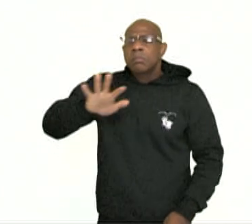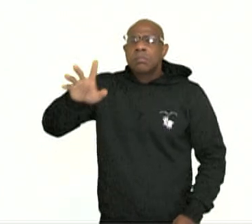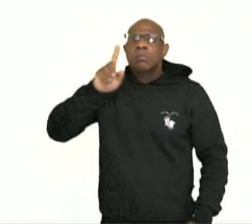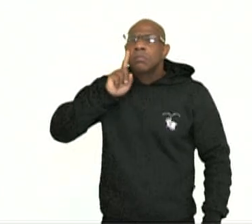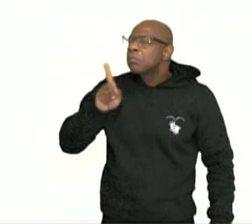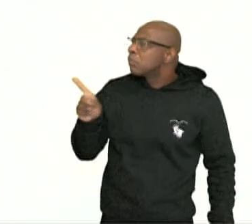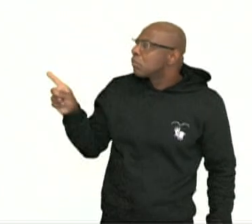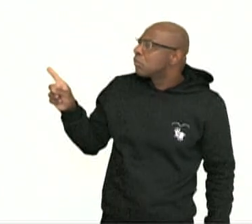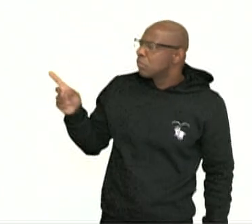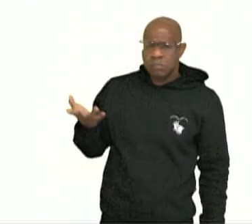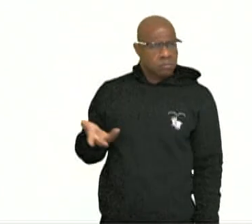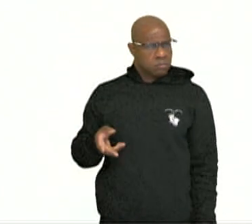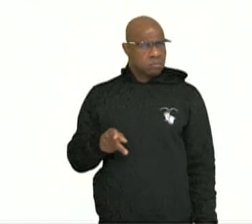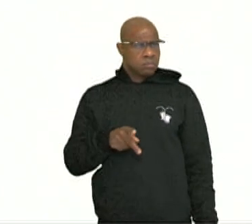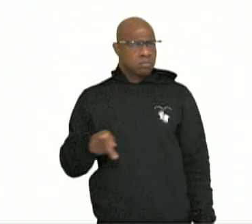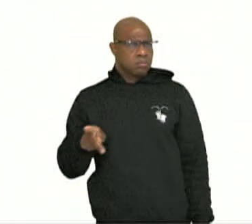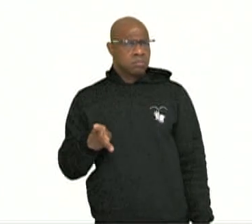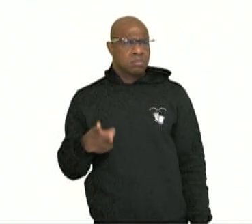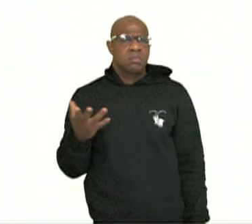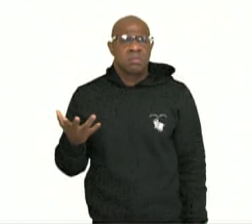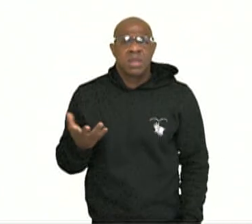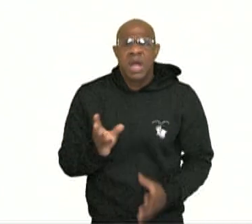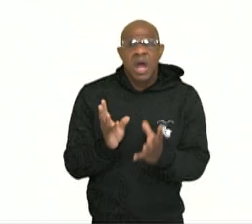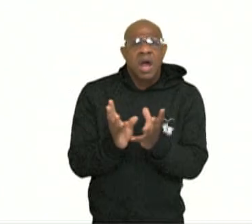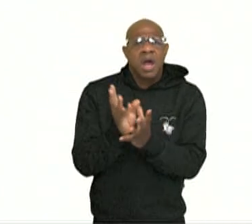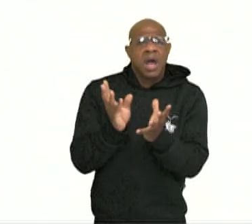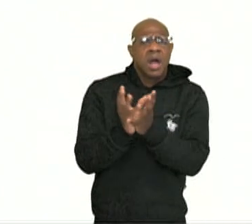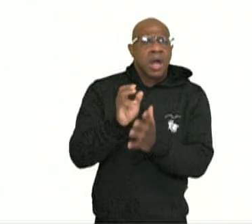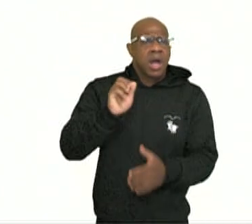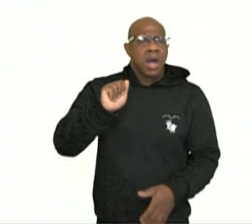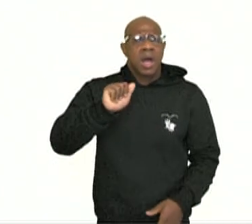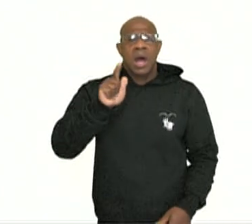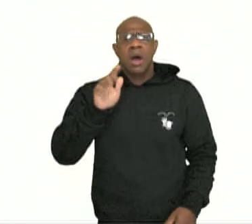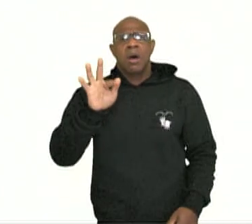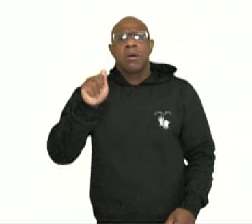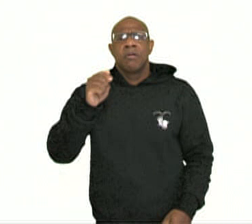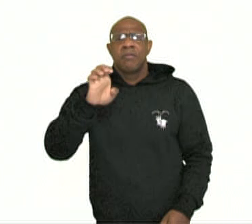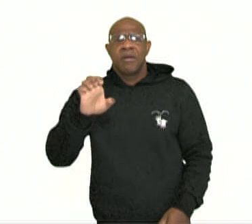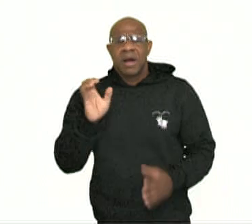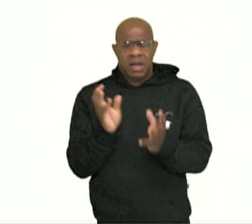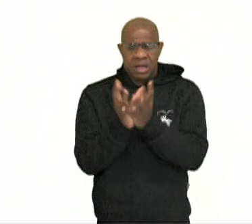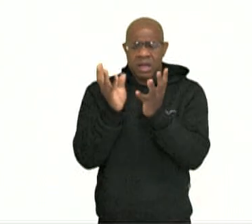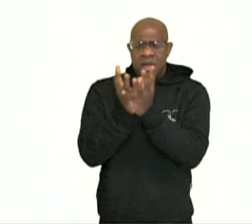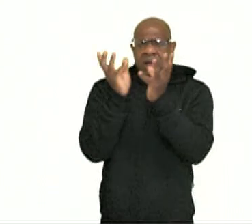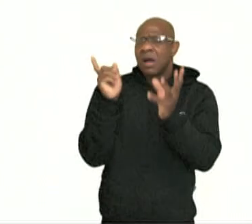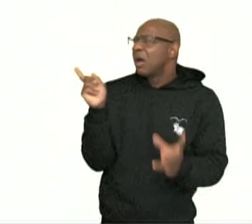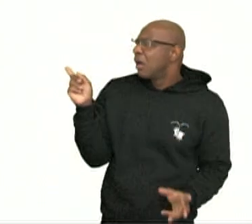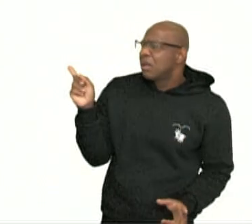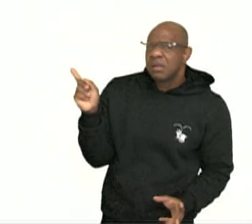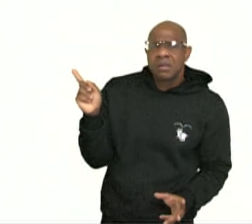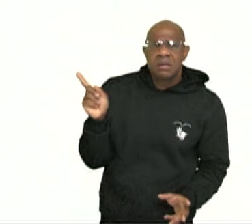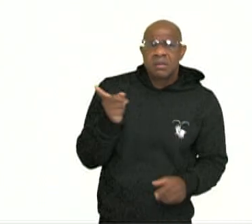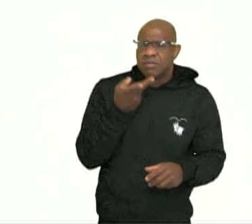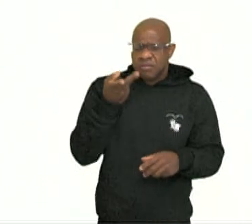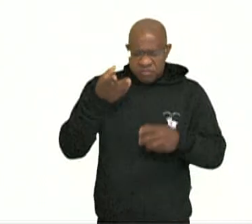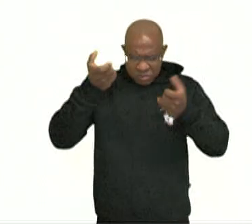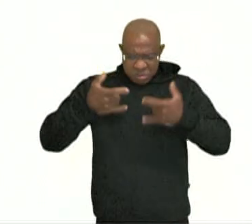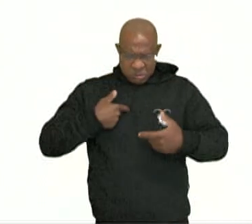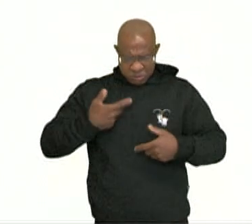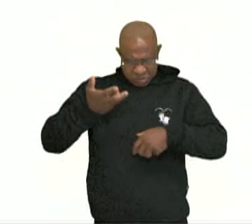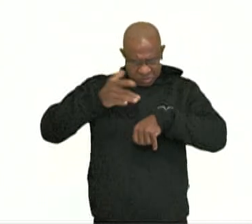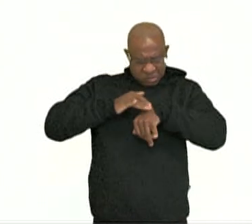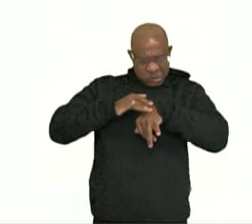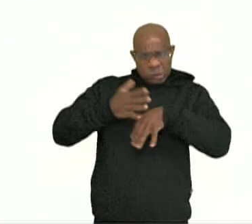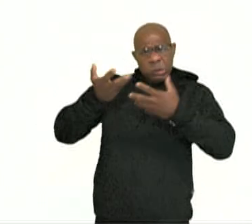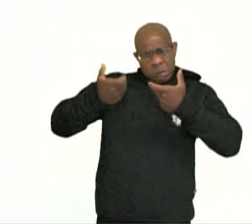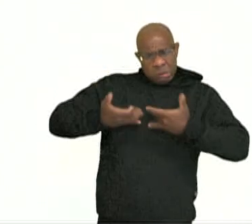Mas professora, me parece que é uma alface que está ali numa bacia e você falou para mim que vai falar de doenças. Isso